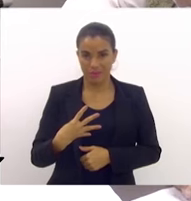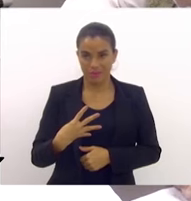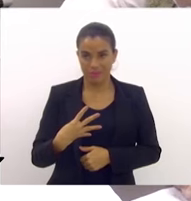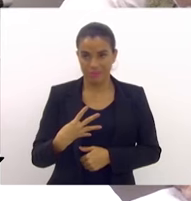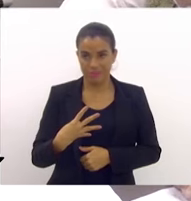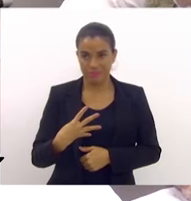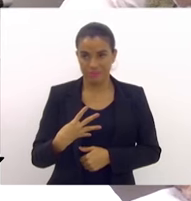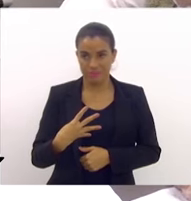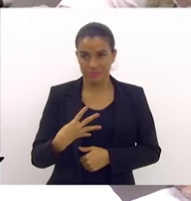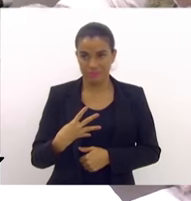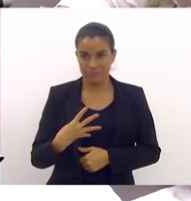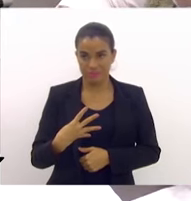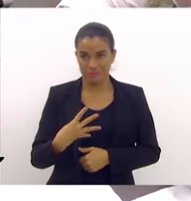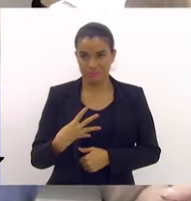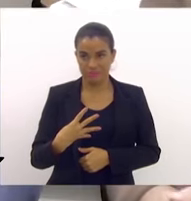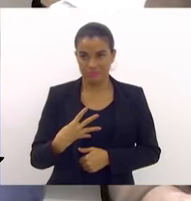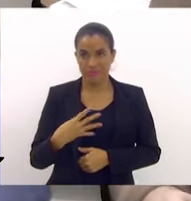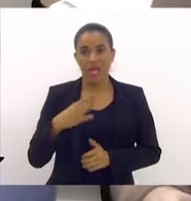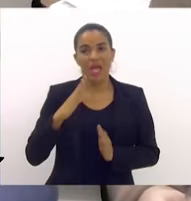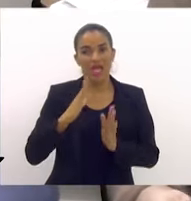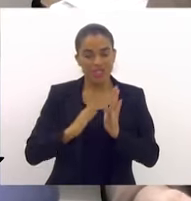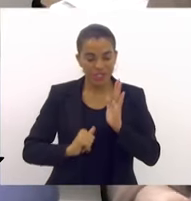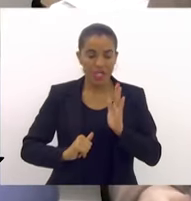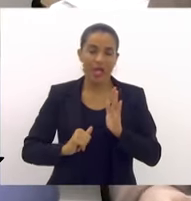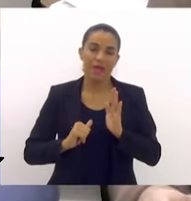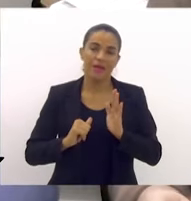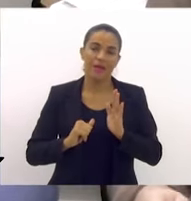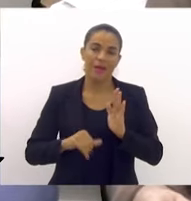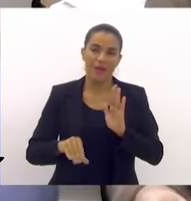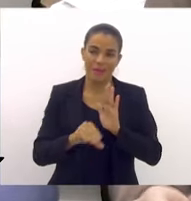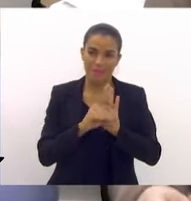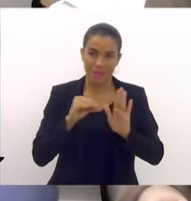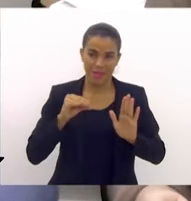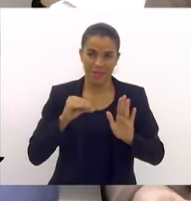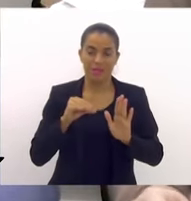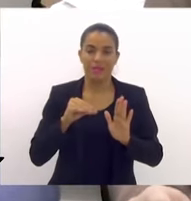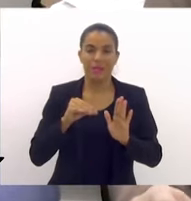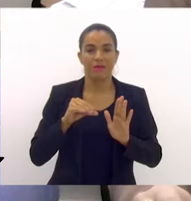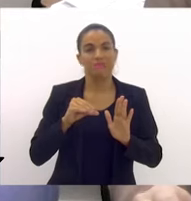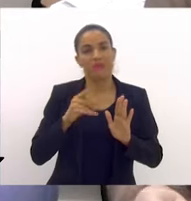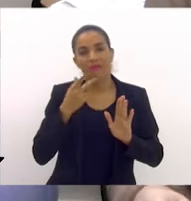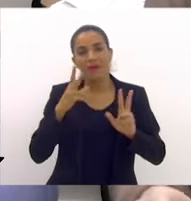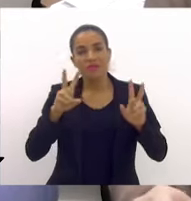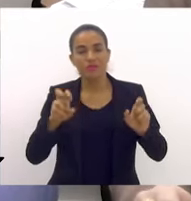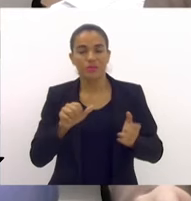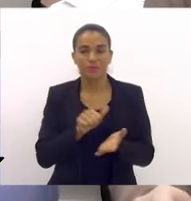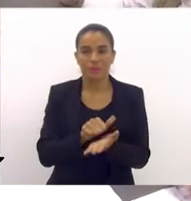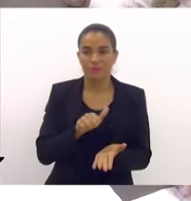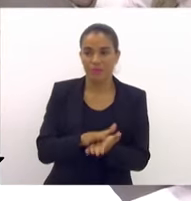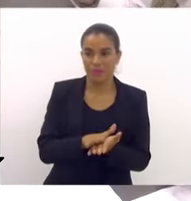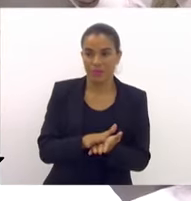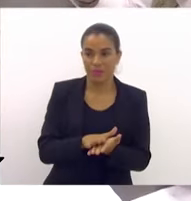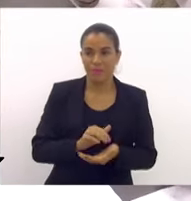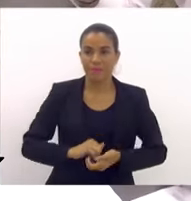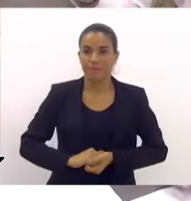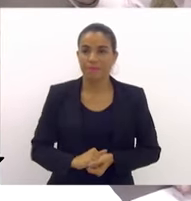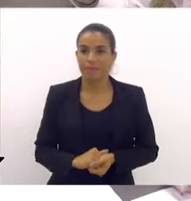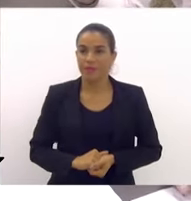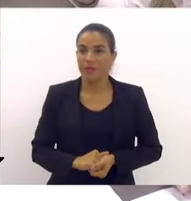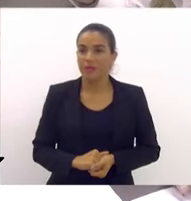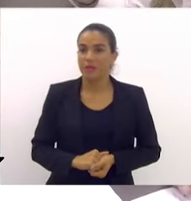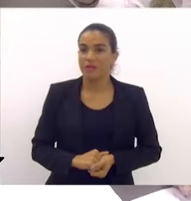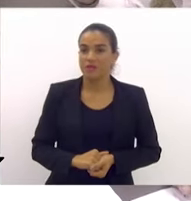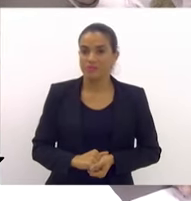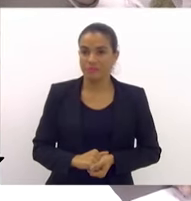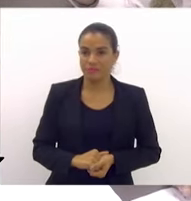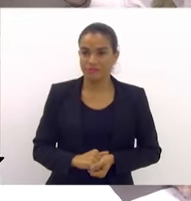Não. Vai retirar a emenda supressiva. Da multa. Isso. Presidente, que foi só a observação que